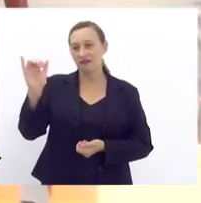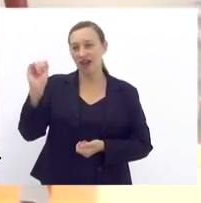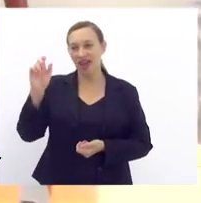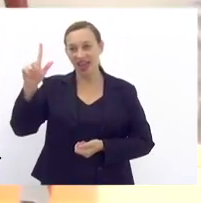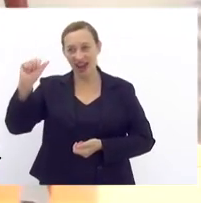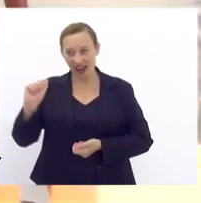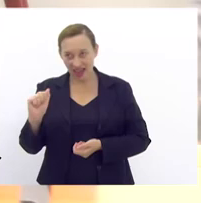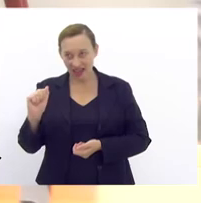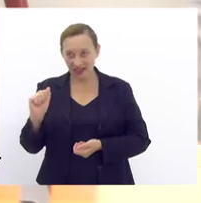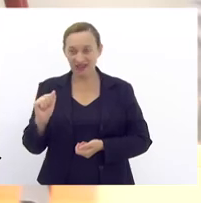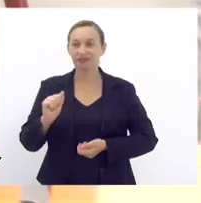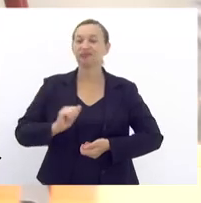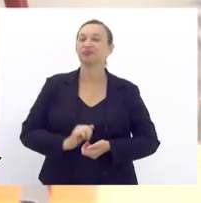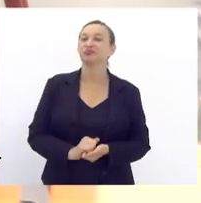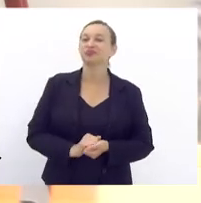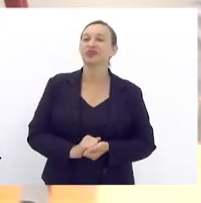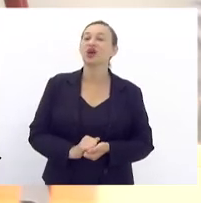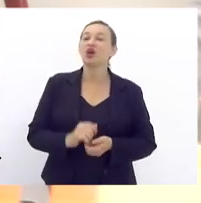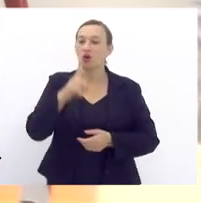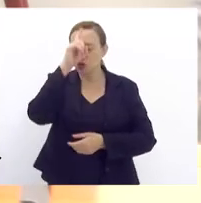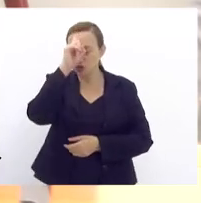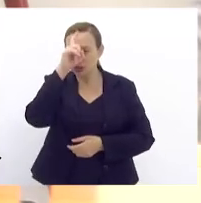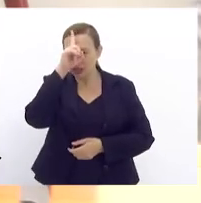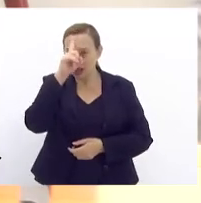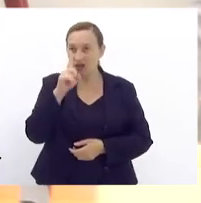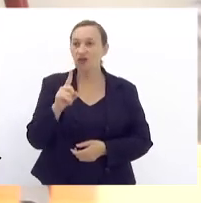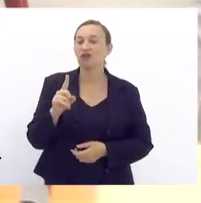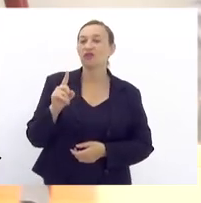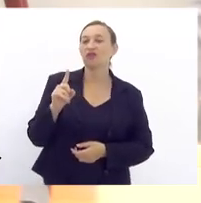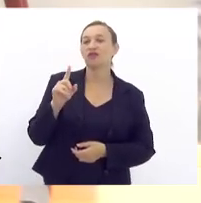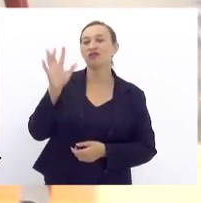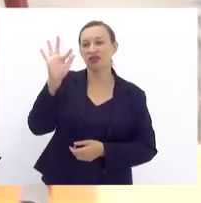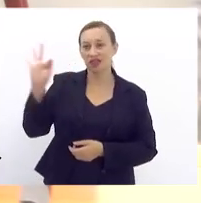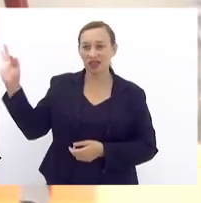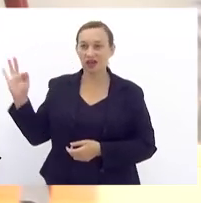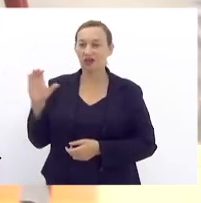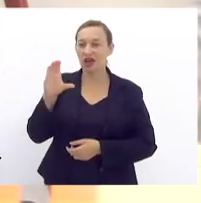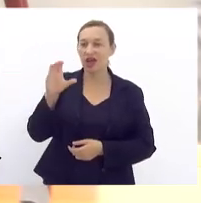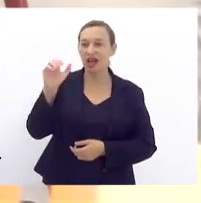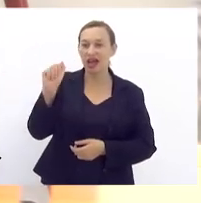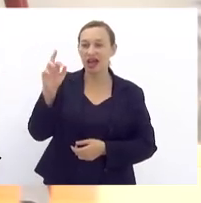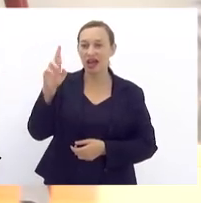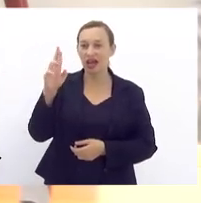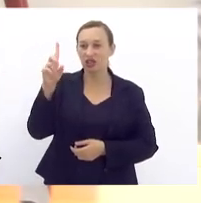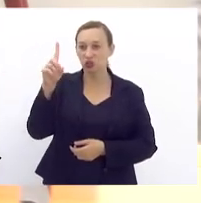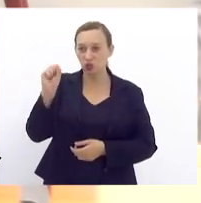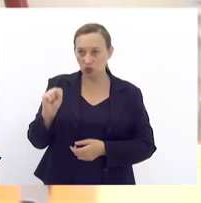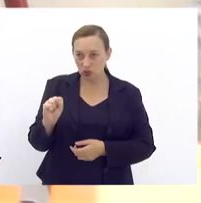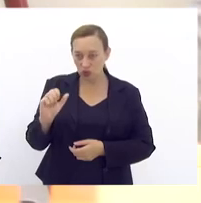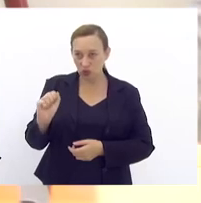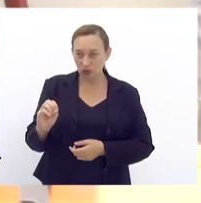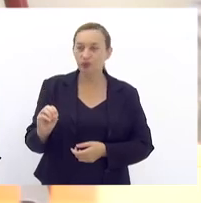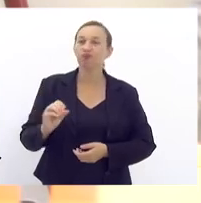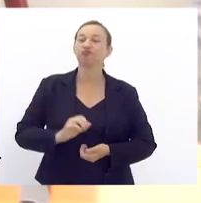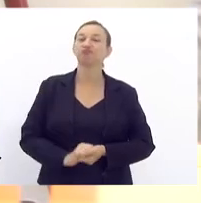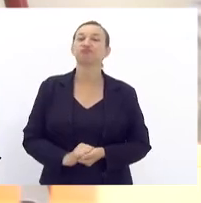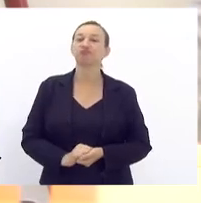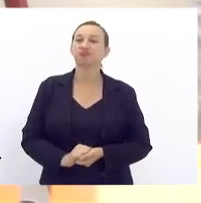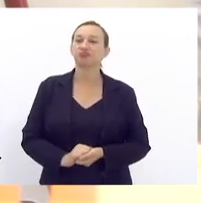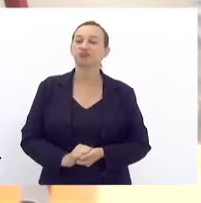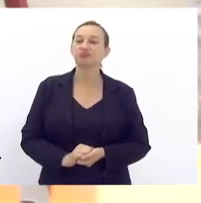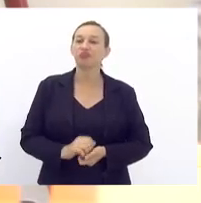é cirurgia dentista do Hospital Federal Cardoso Fontes ela tá representando a thiala São Paulo